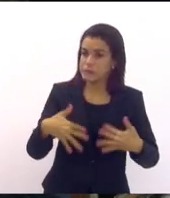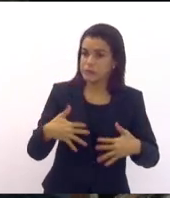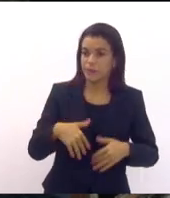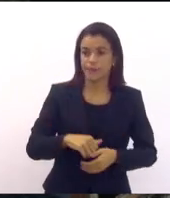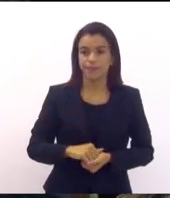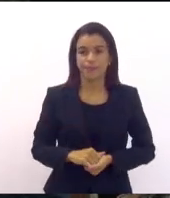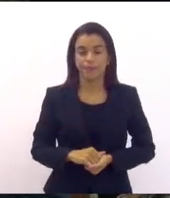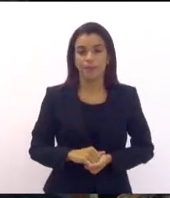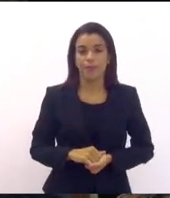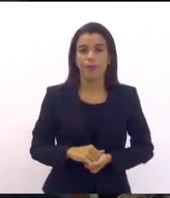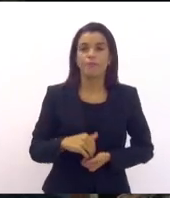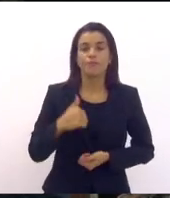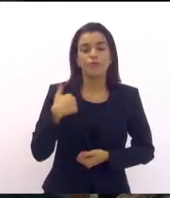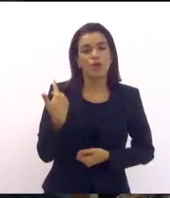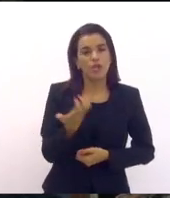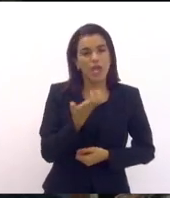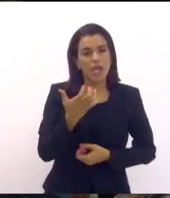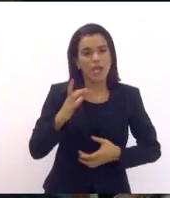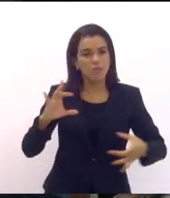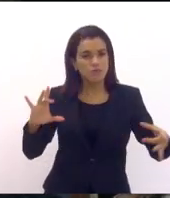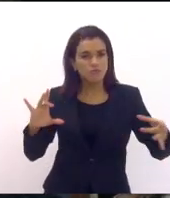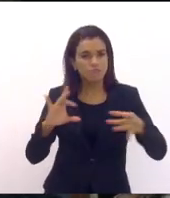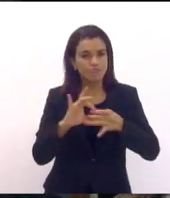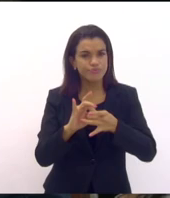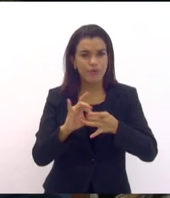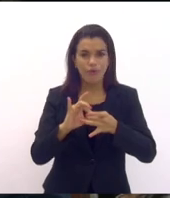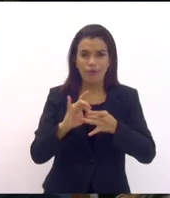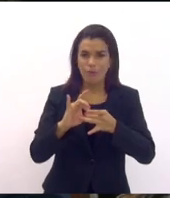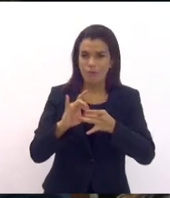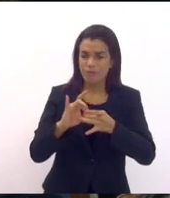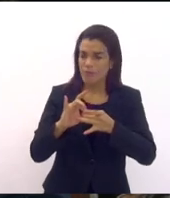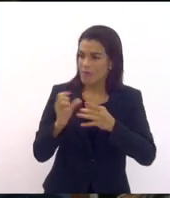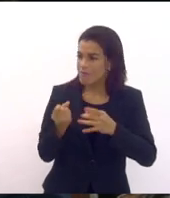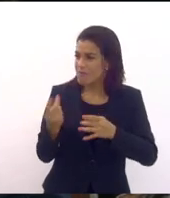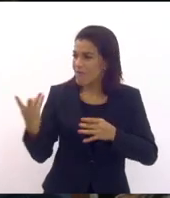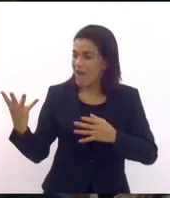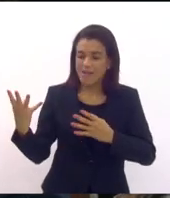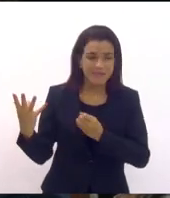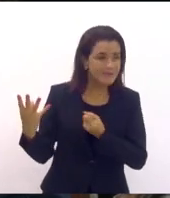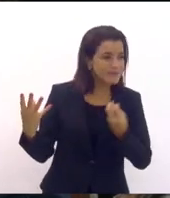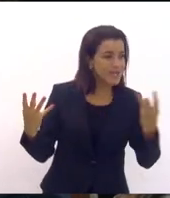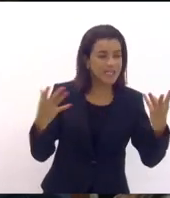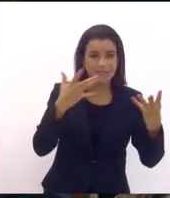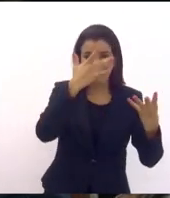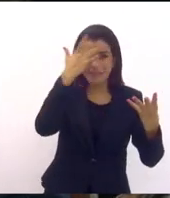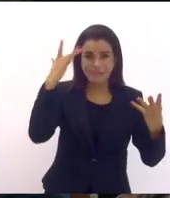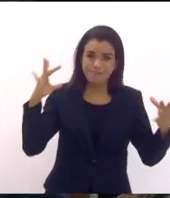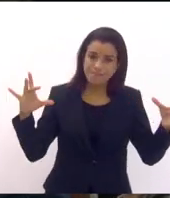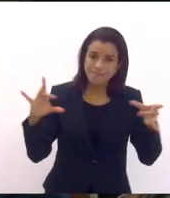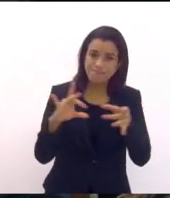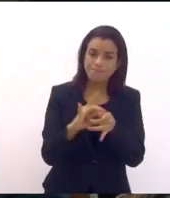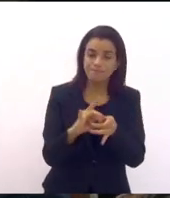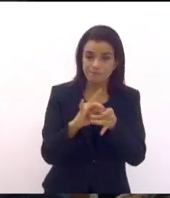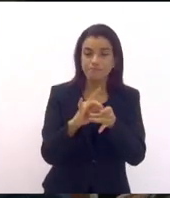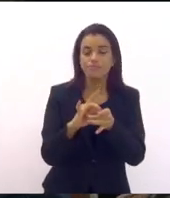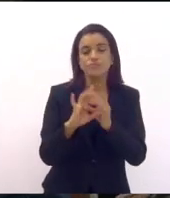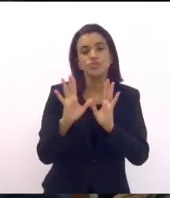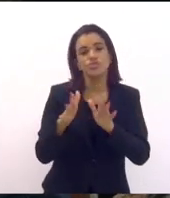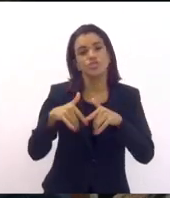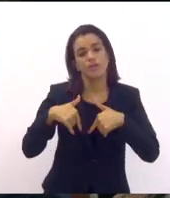queremos unir as forças para que a gente possa encontrar os caminhos muita coisa já é feito por caa grupo